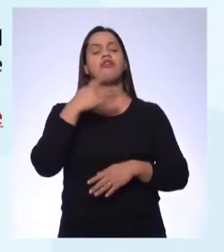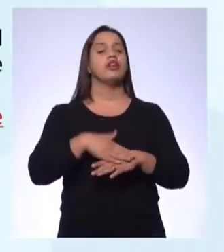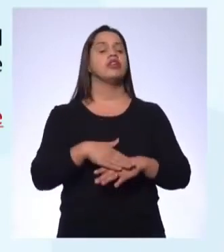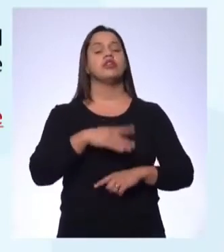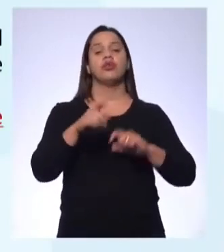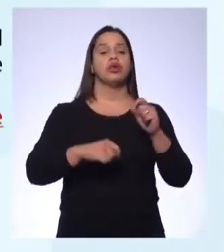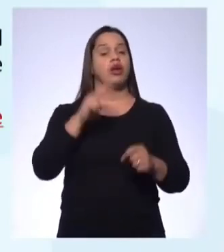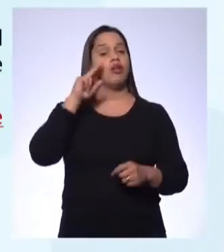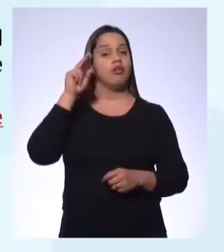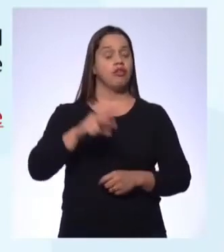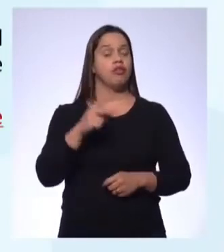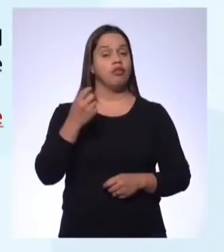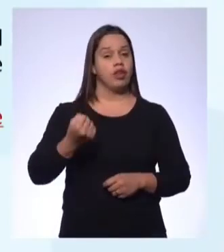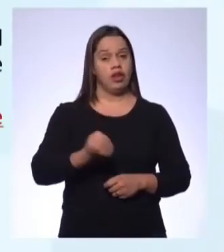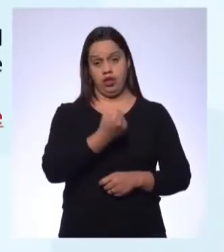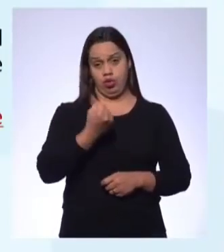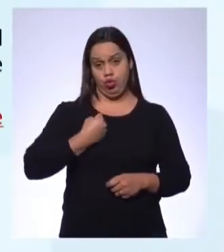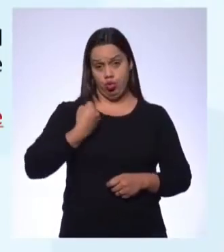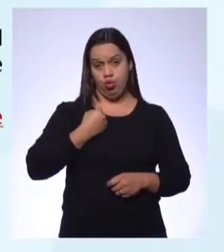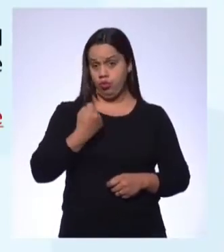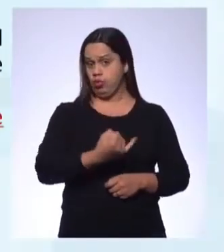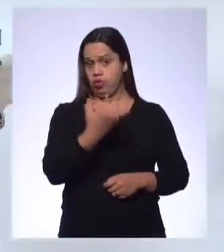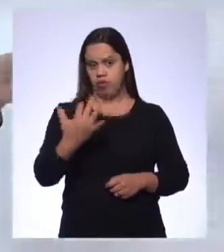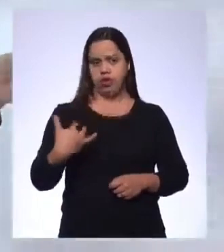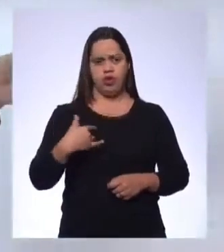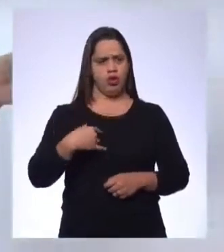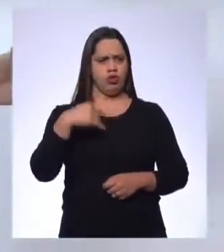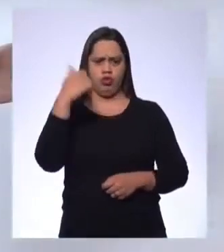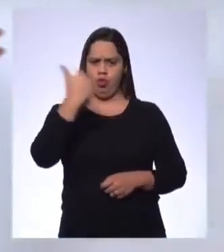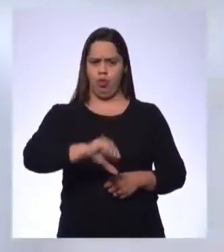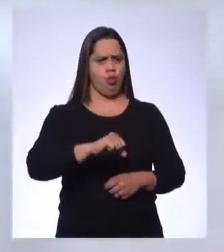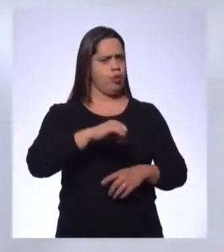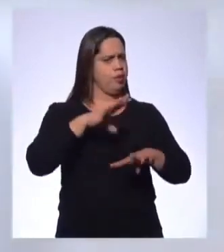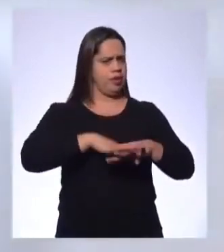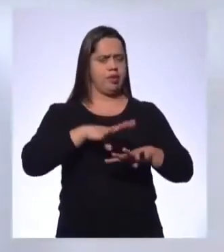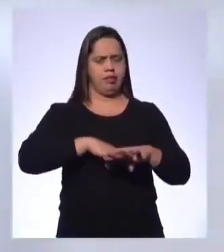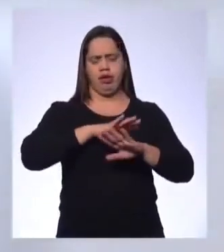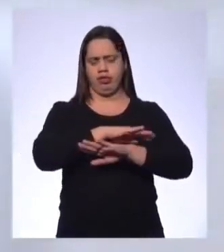Eu ia ver o número, né? Eu sou péssima de matemática.